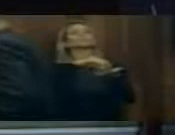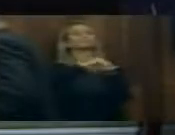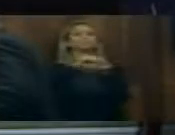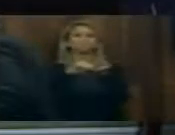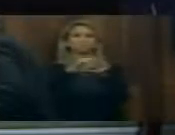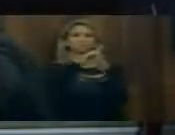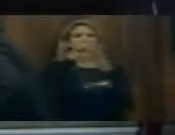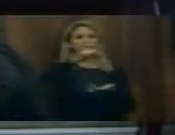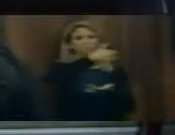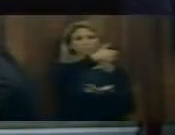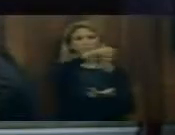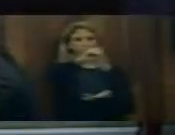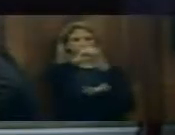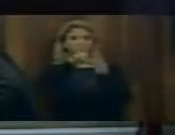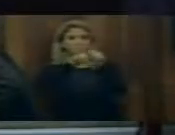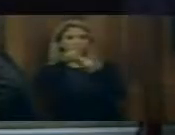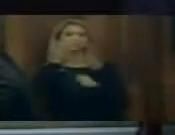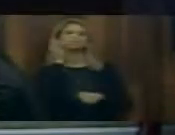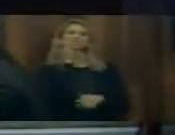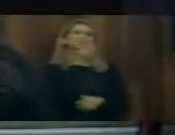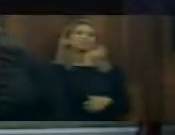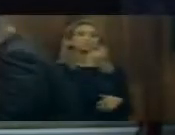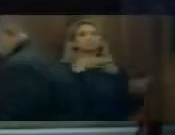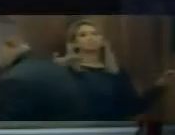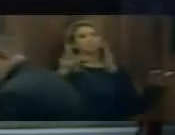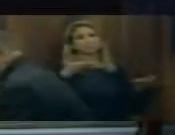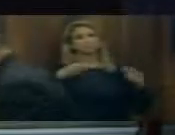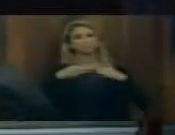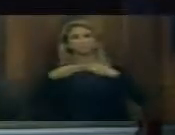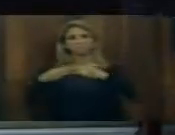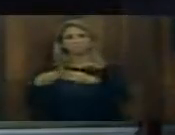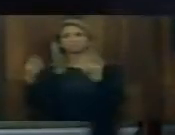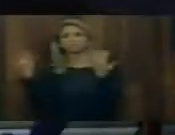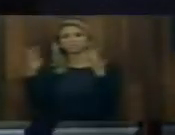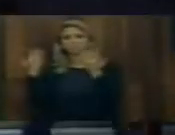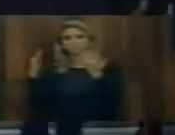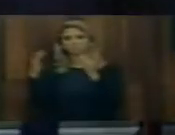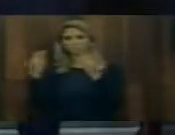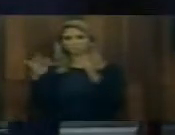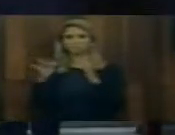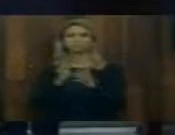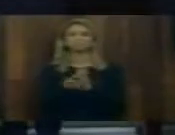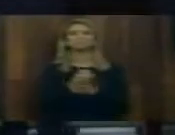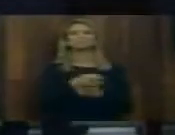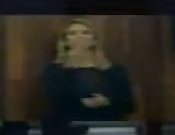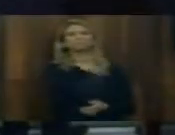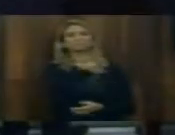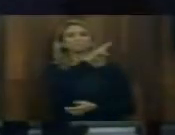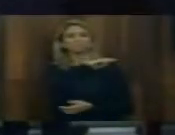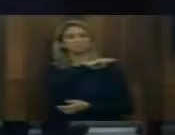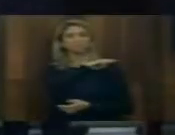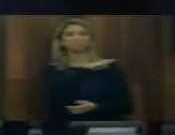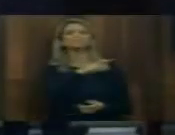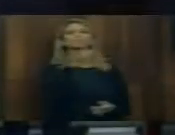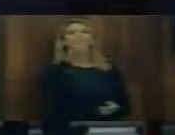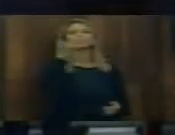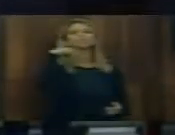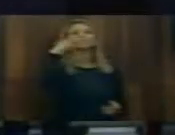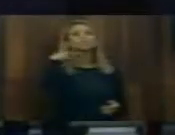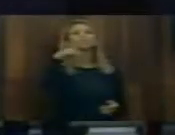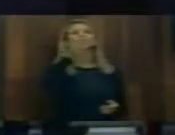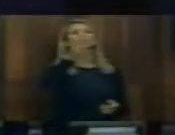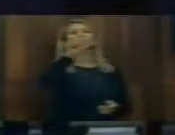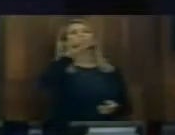10 de 9 de 2019. Entrega de diploma de moção de aplausos. Autor, vereador